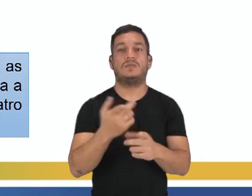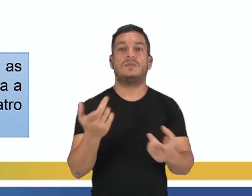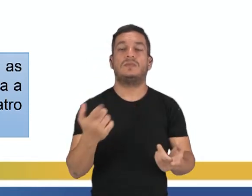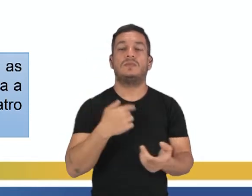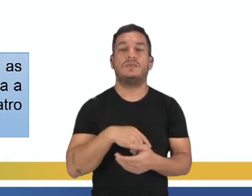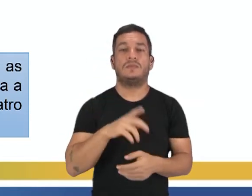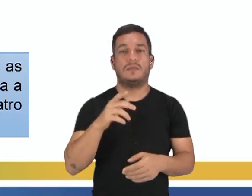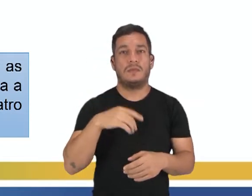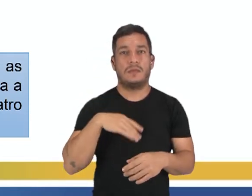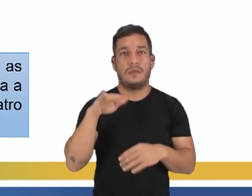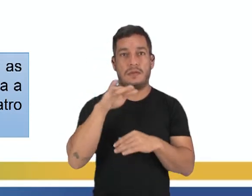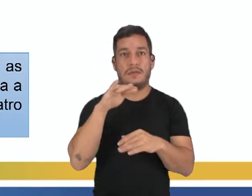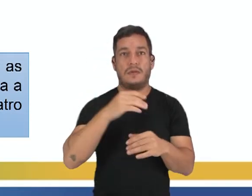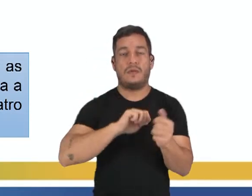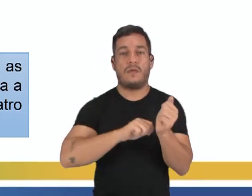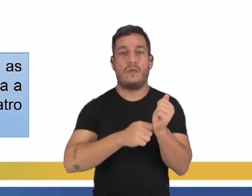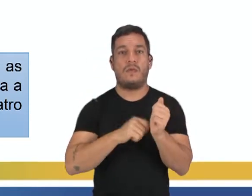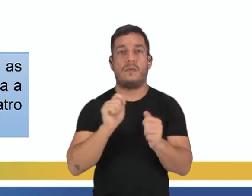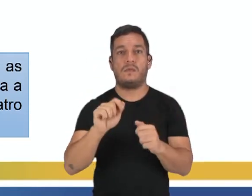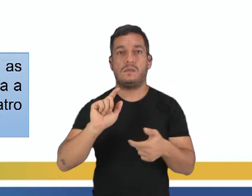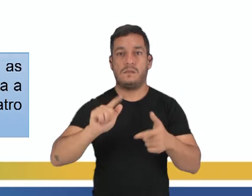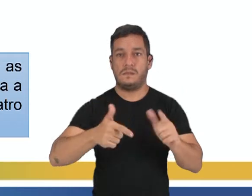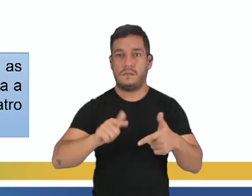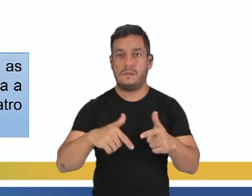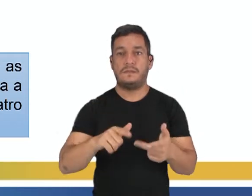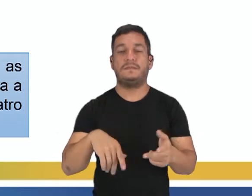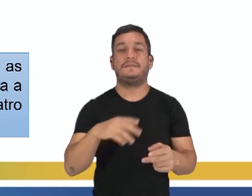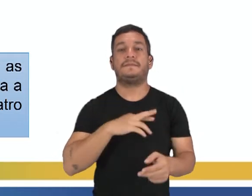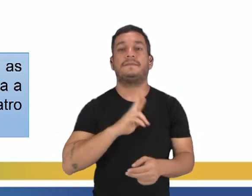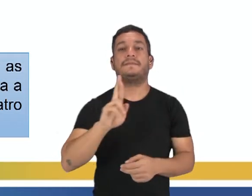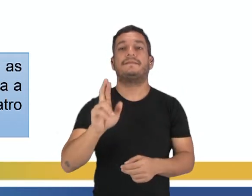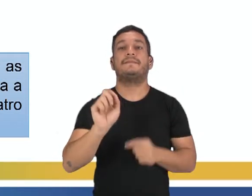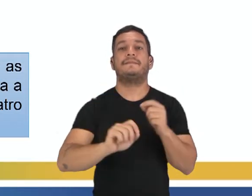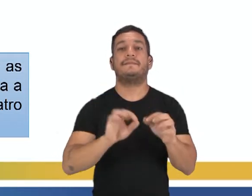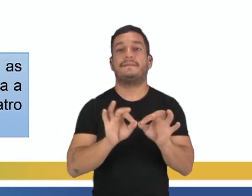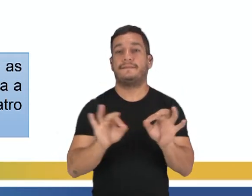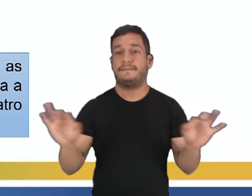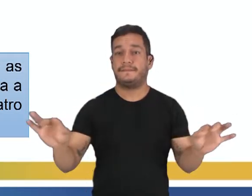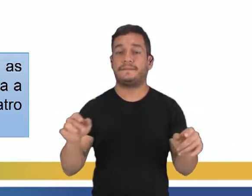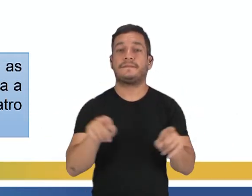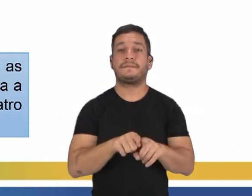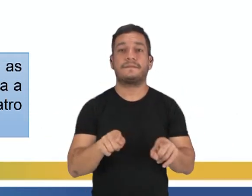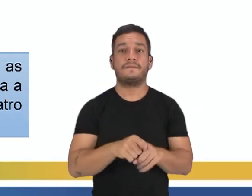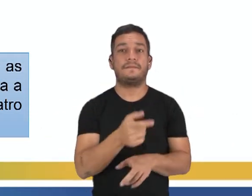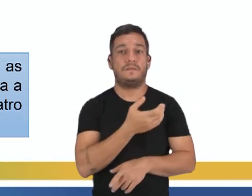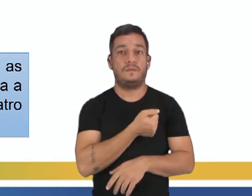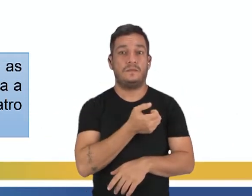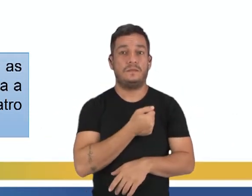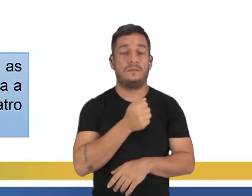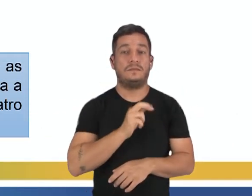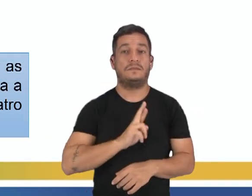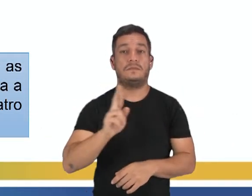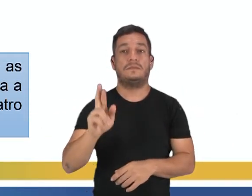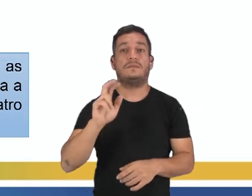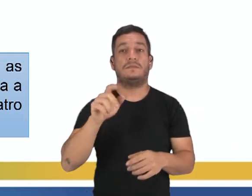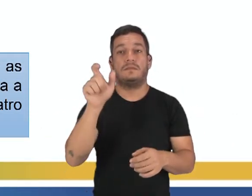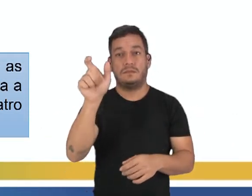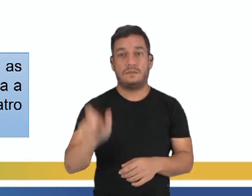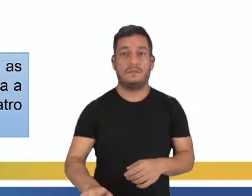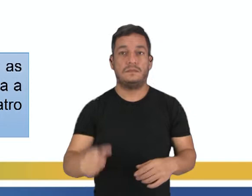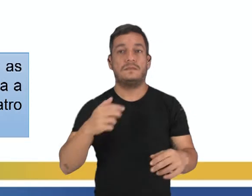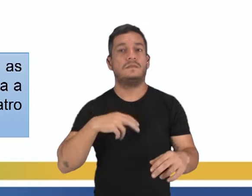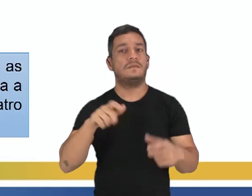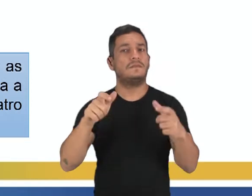caso acima, o código é composto por uma letra, que indica a linha, e por um número, que indica a coluna em que